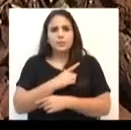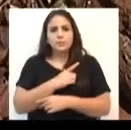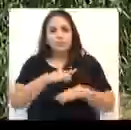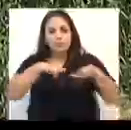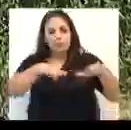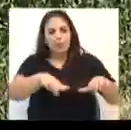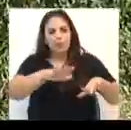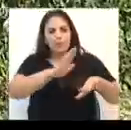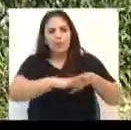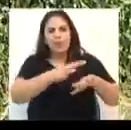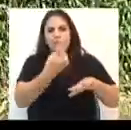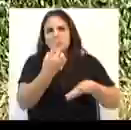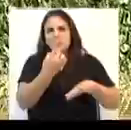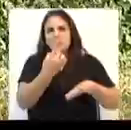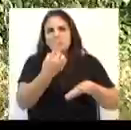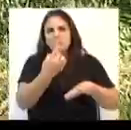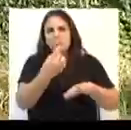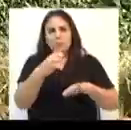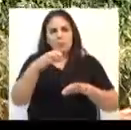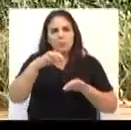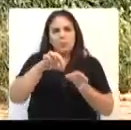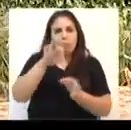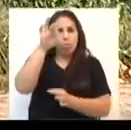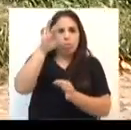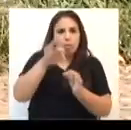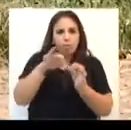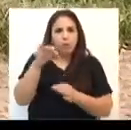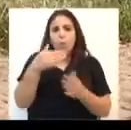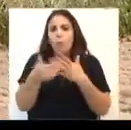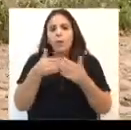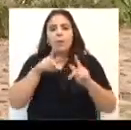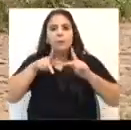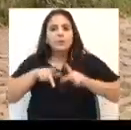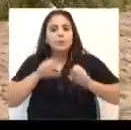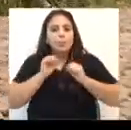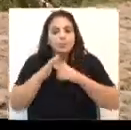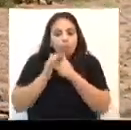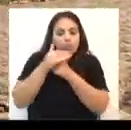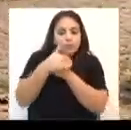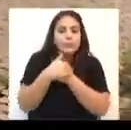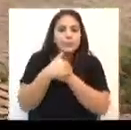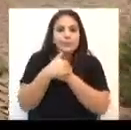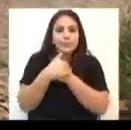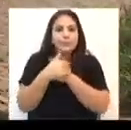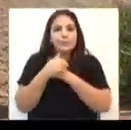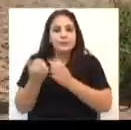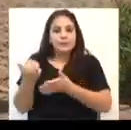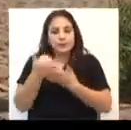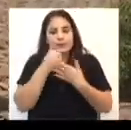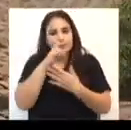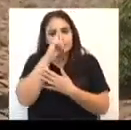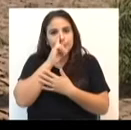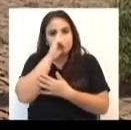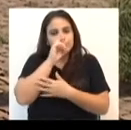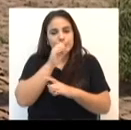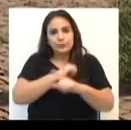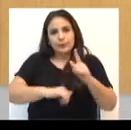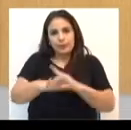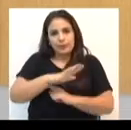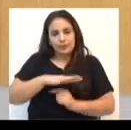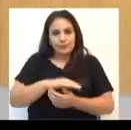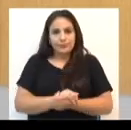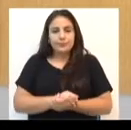mostrar, com mais de 1,5 m, 2 metros de altura. Ali qualquer bandido marginal pode se esconder ali, trazendo um perigo a toda a sociedade